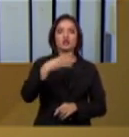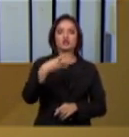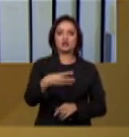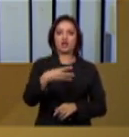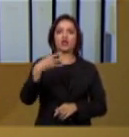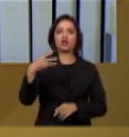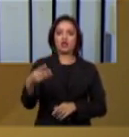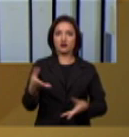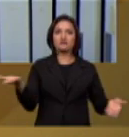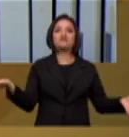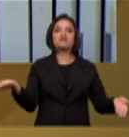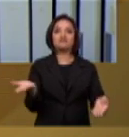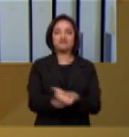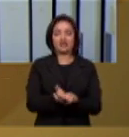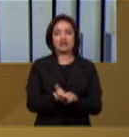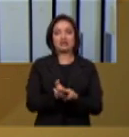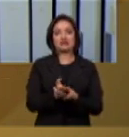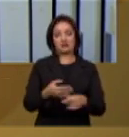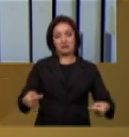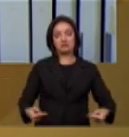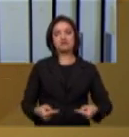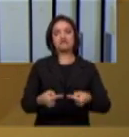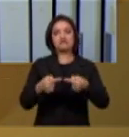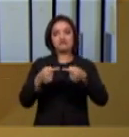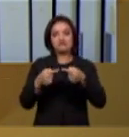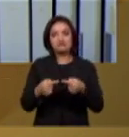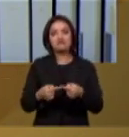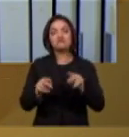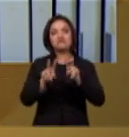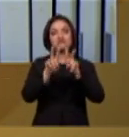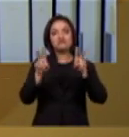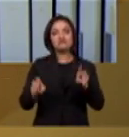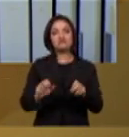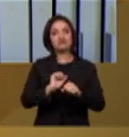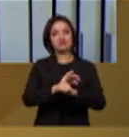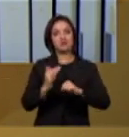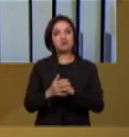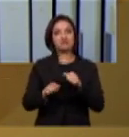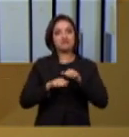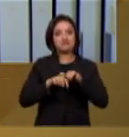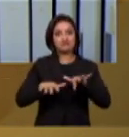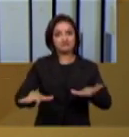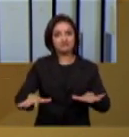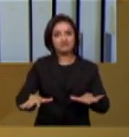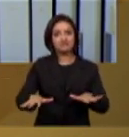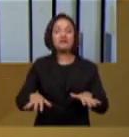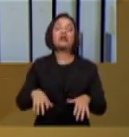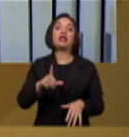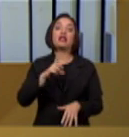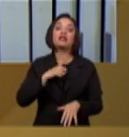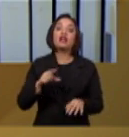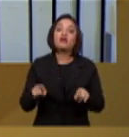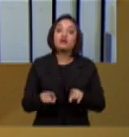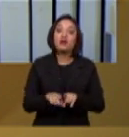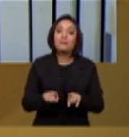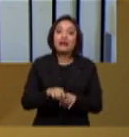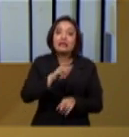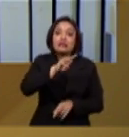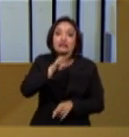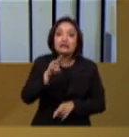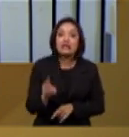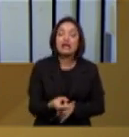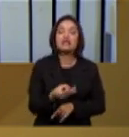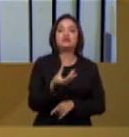3.533 ações relacionadas de alguma forma à pandemia. E foram proferidas